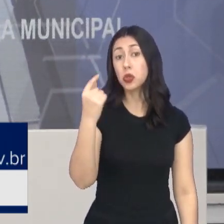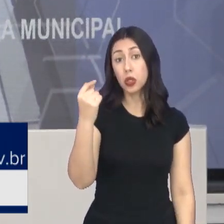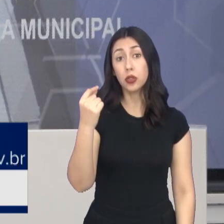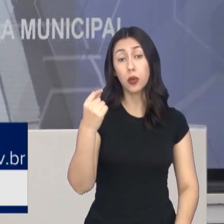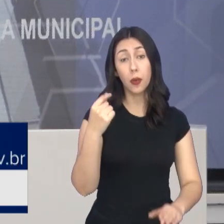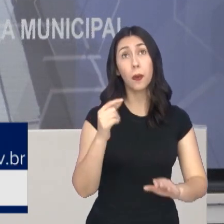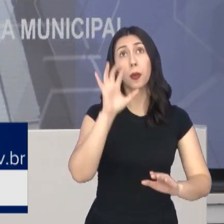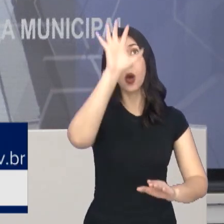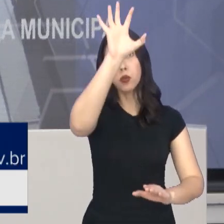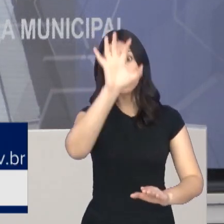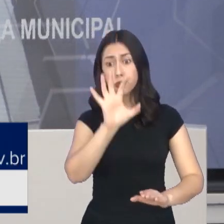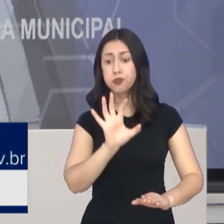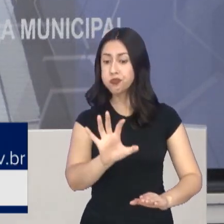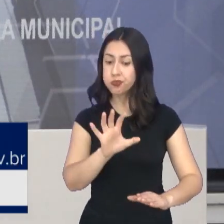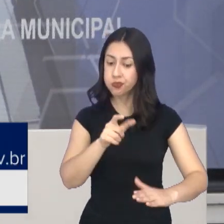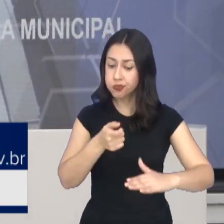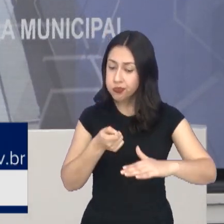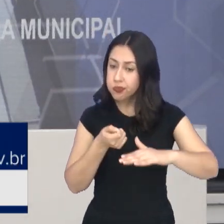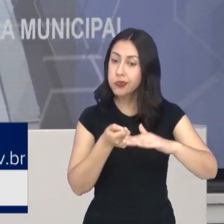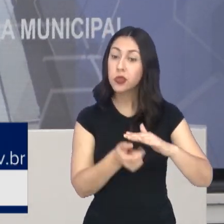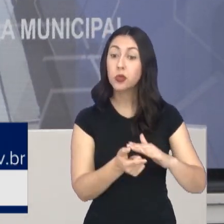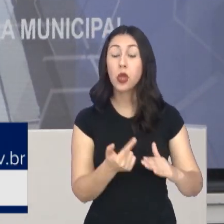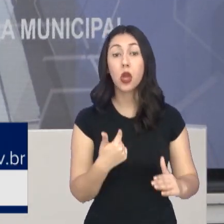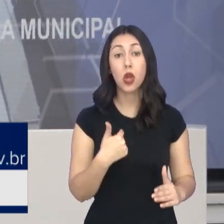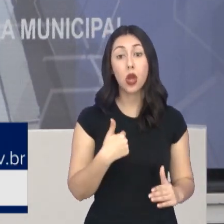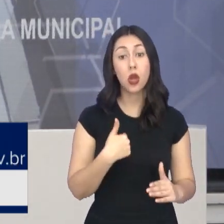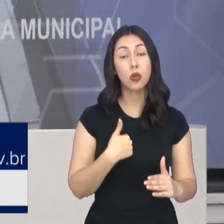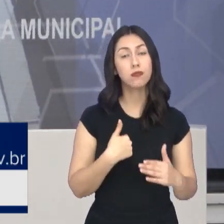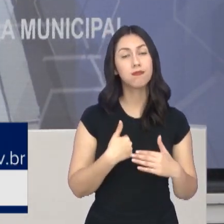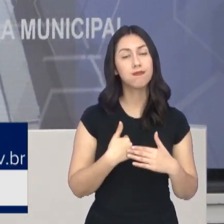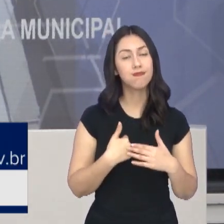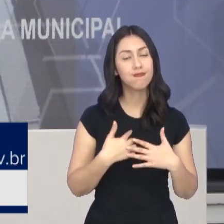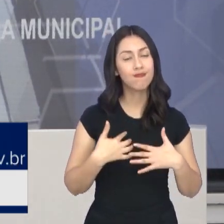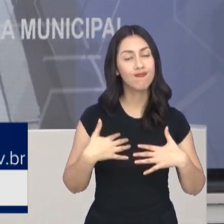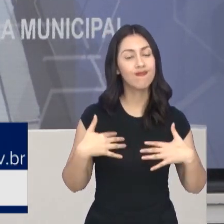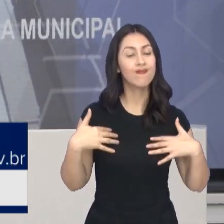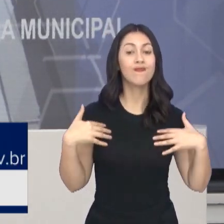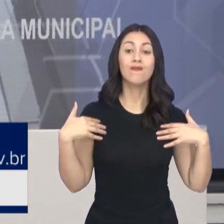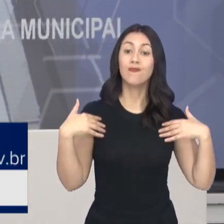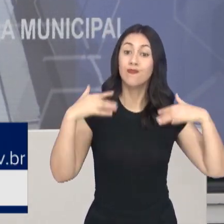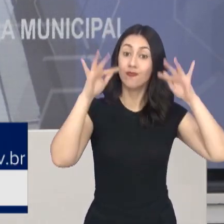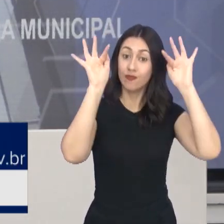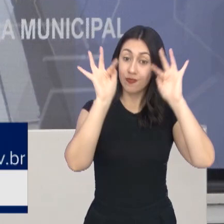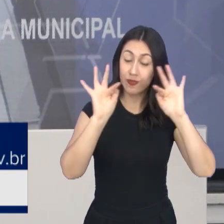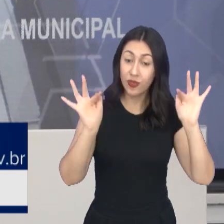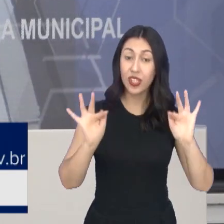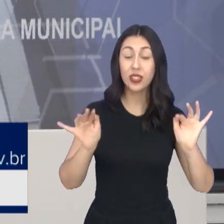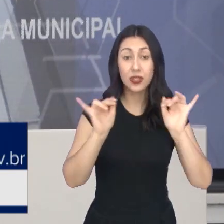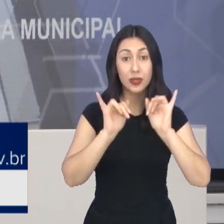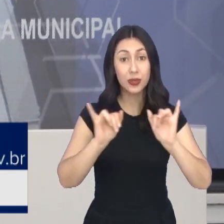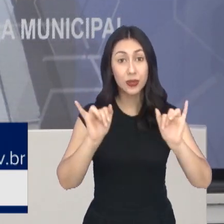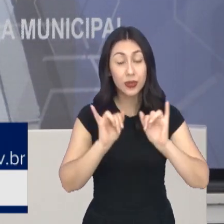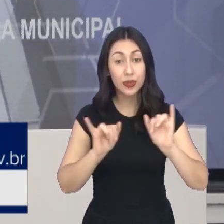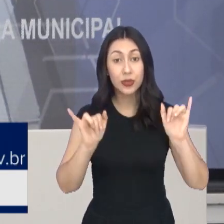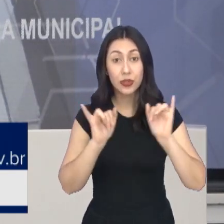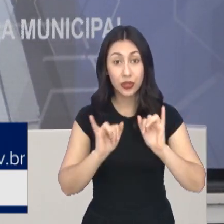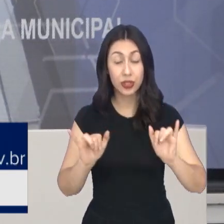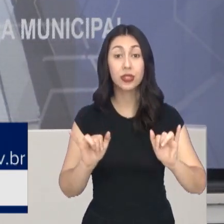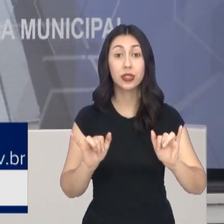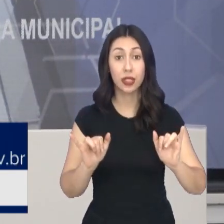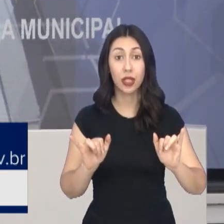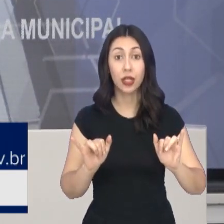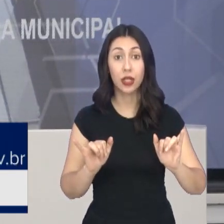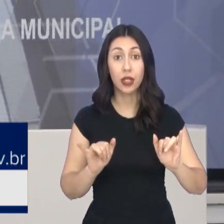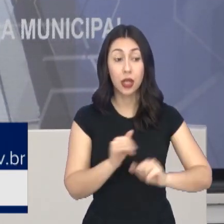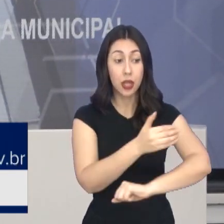mapa de investimento da cidade, fico muito, mas muito feliz e satisfeito com essa notícia, com a notícia do